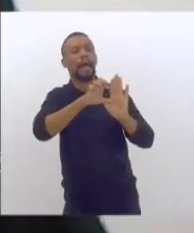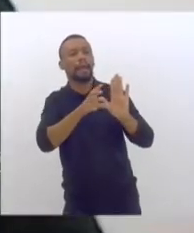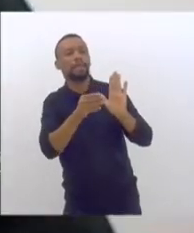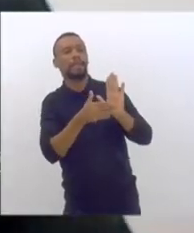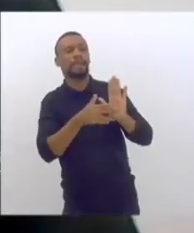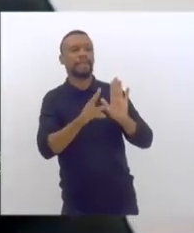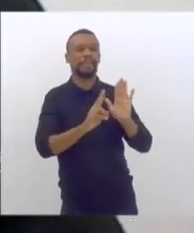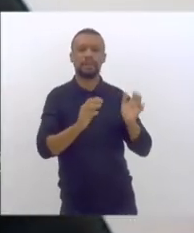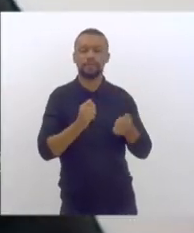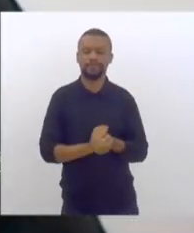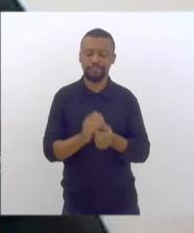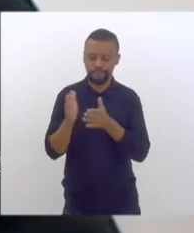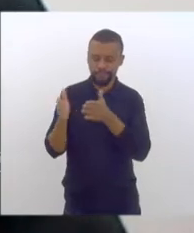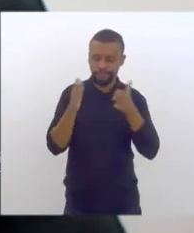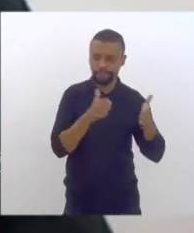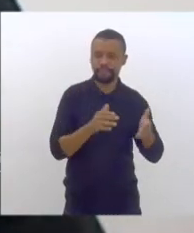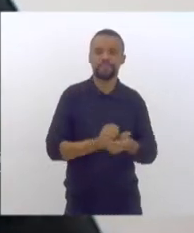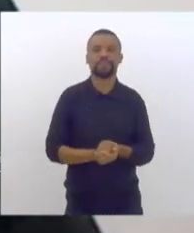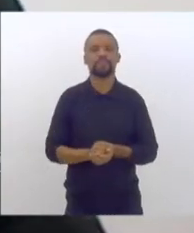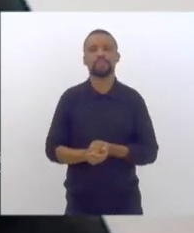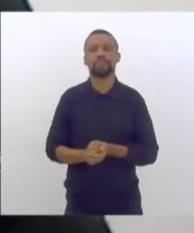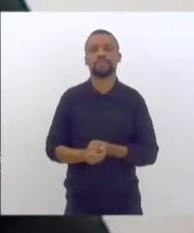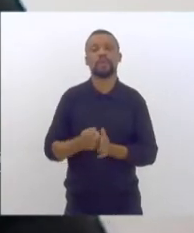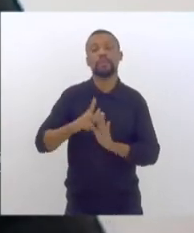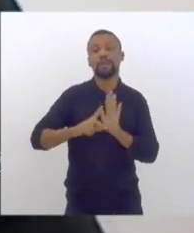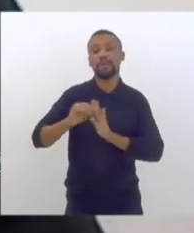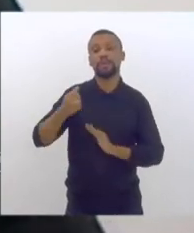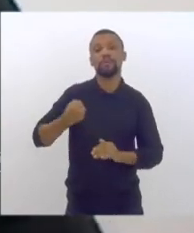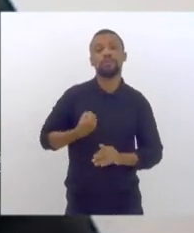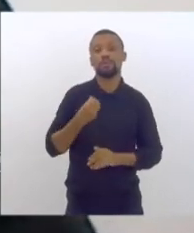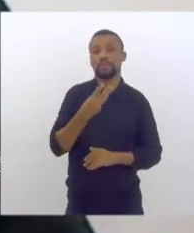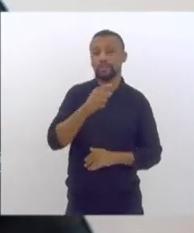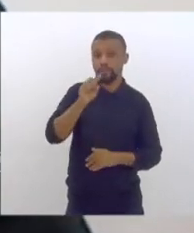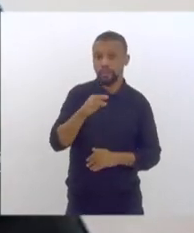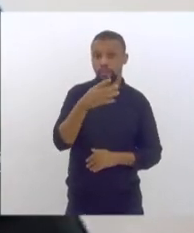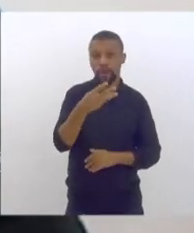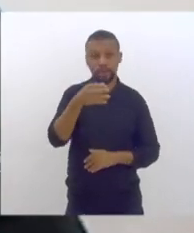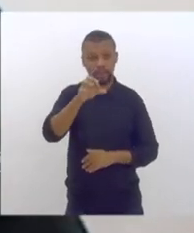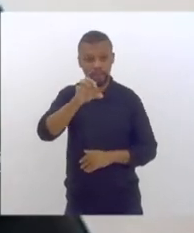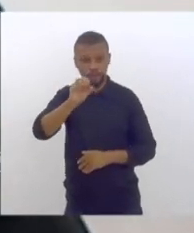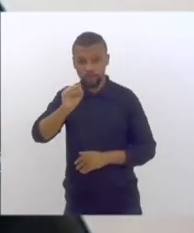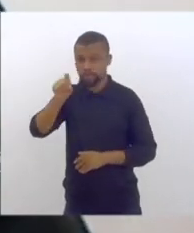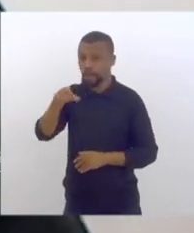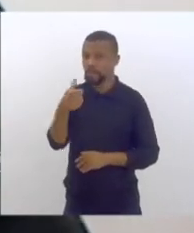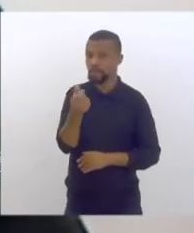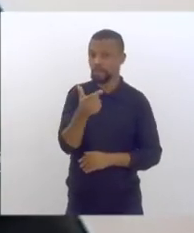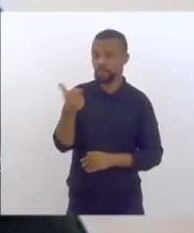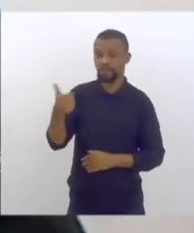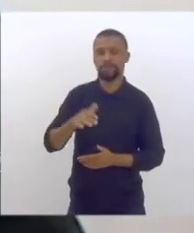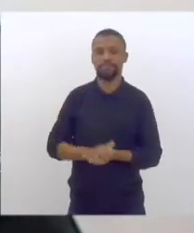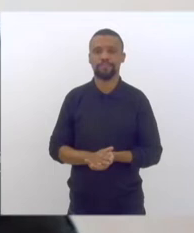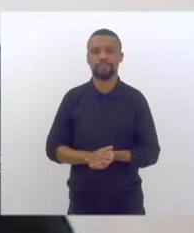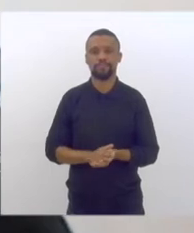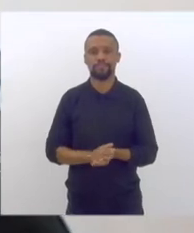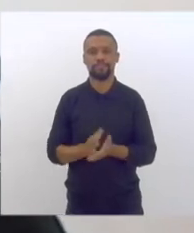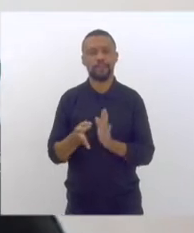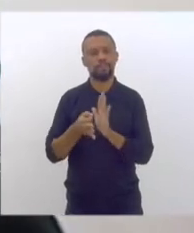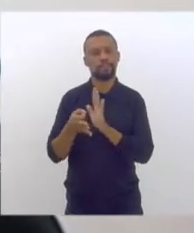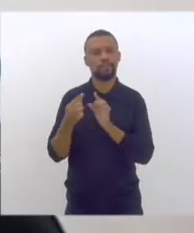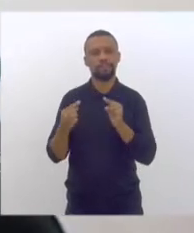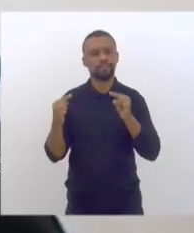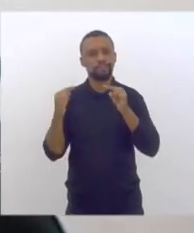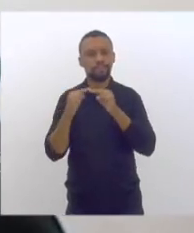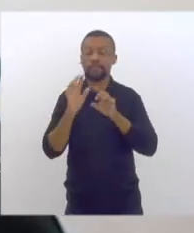projeto de lei nº 3498 de 21 parecendo pela